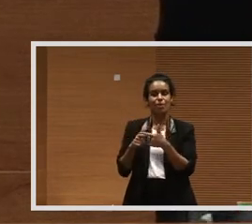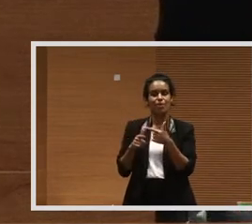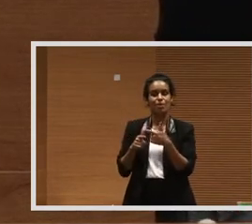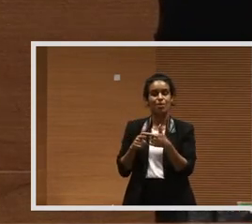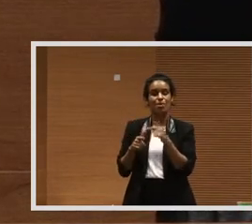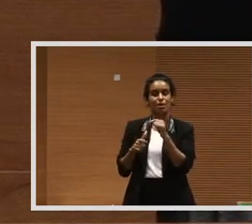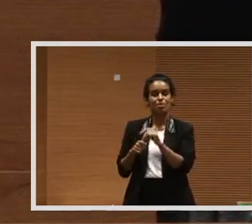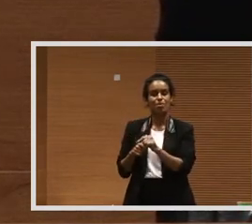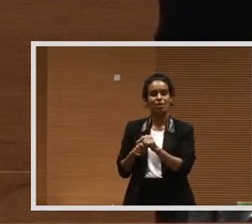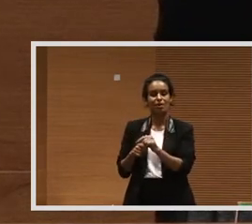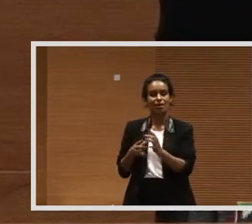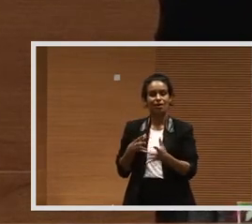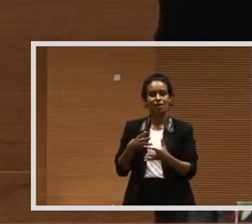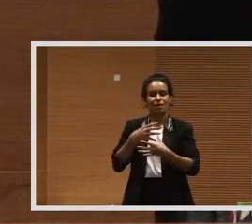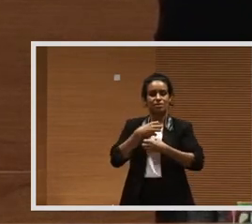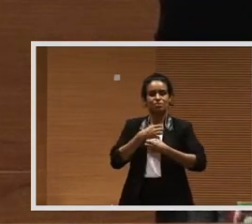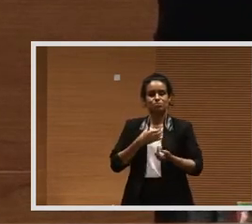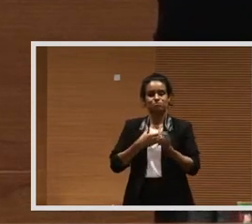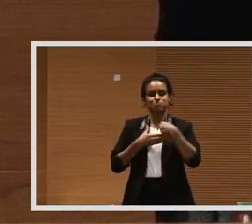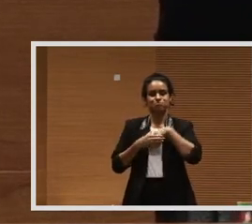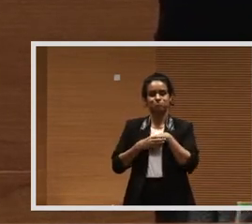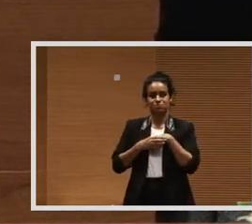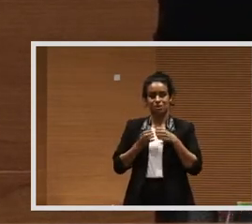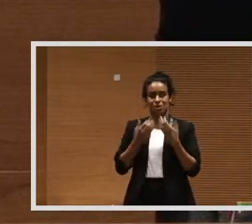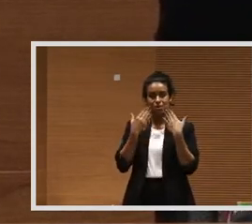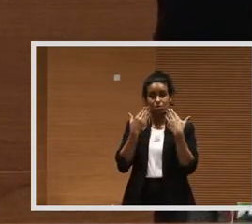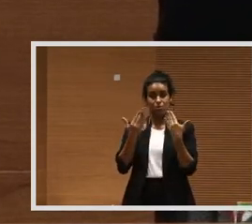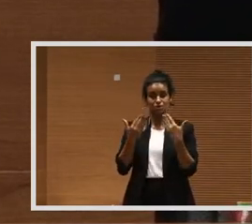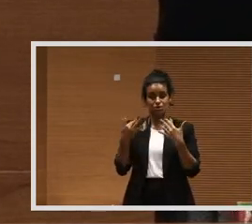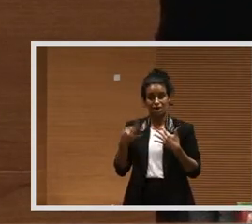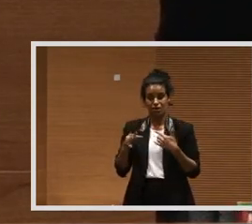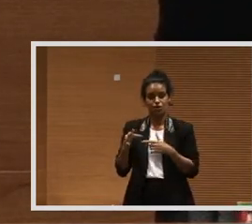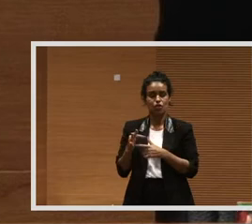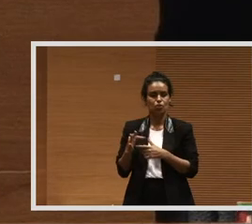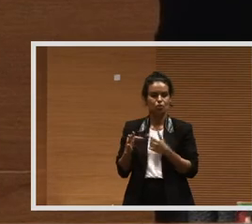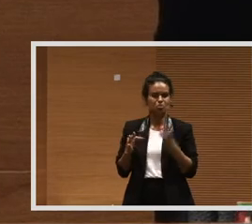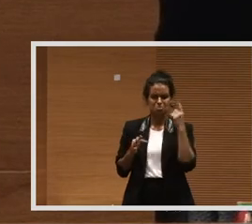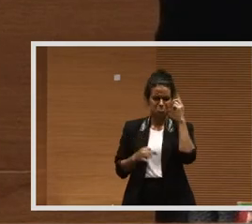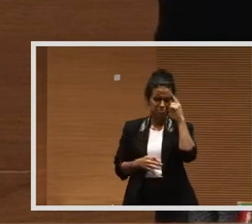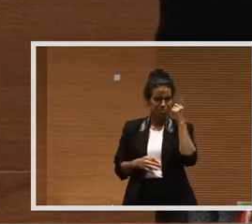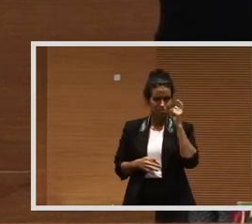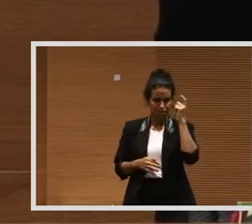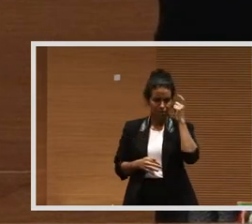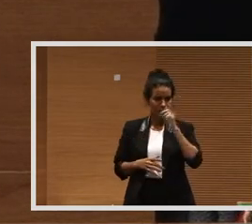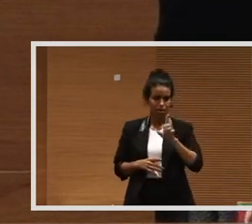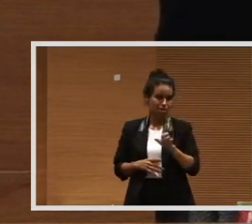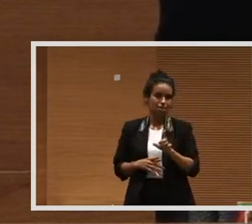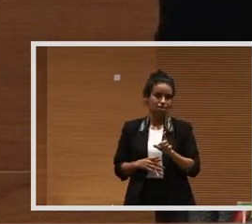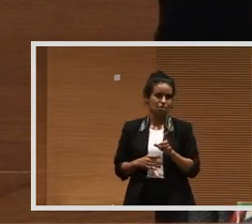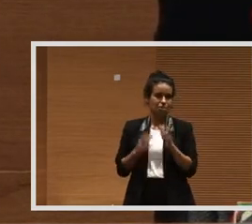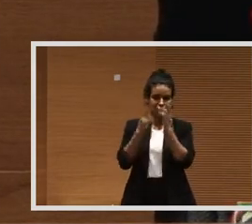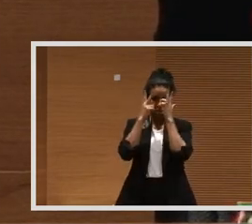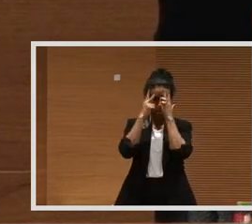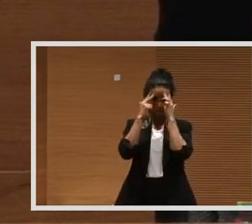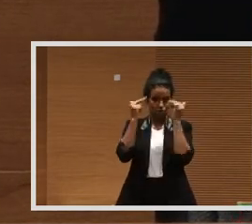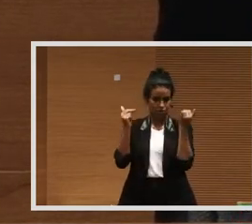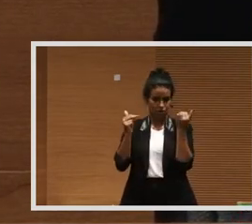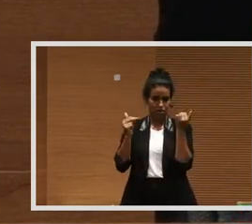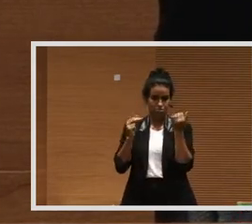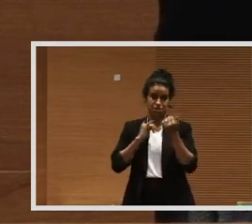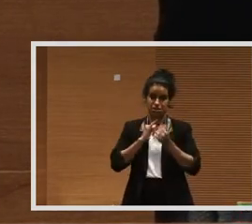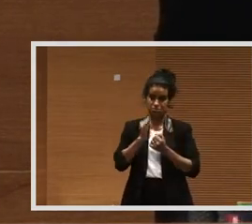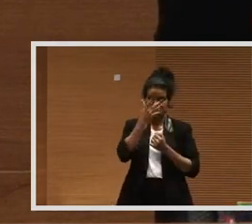somatização, 97% é somatização, a dor não me preocupa porque ela resolve espontaneamente. Se ninguém mexer, ela